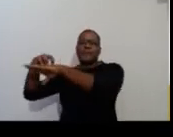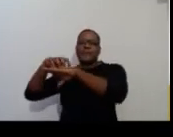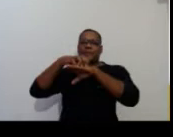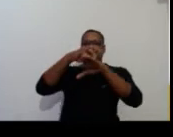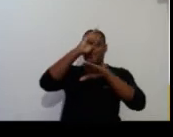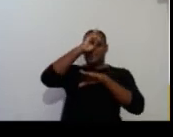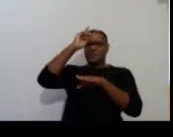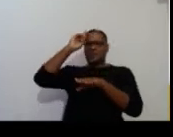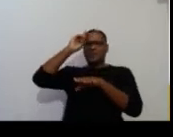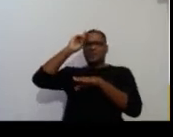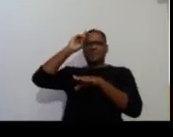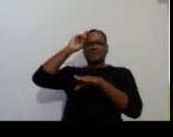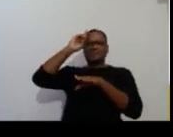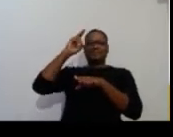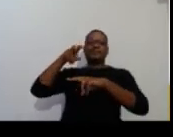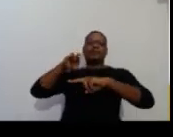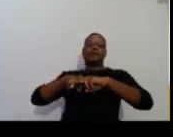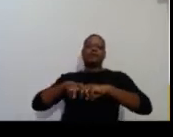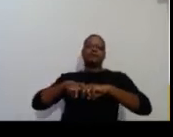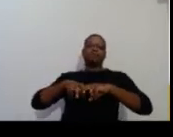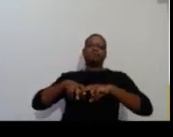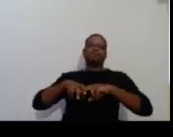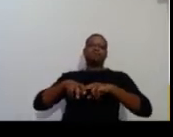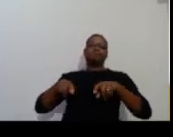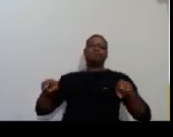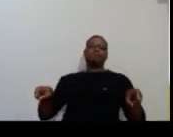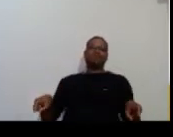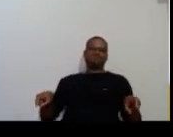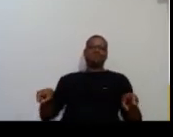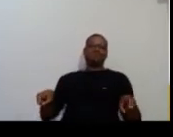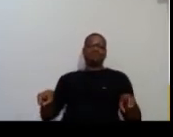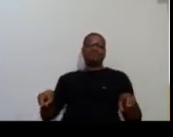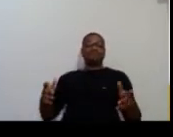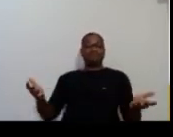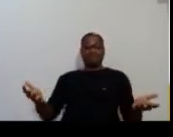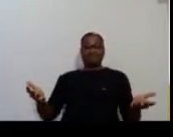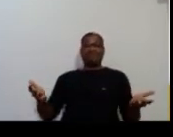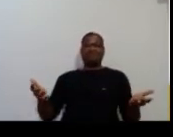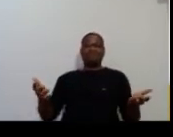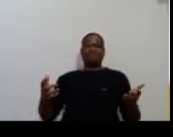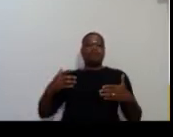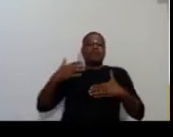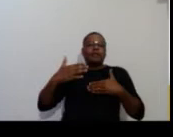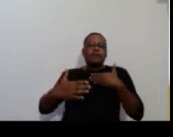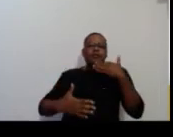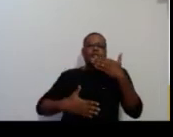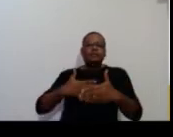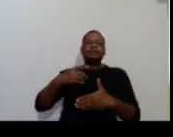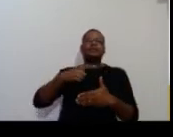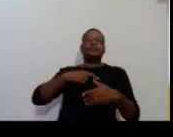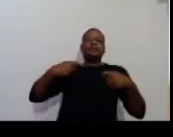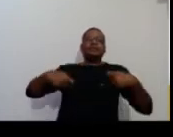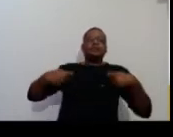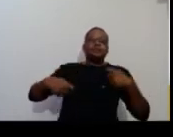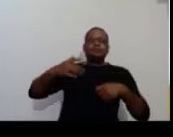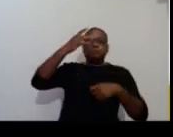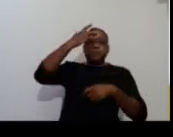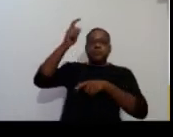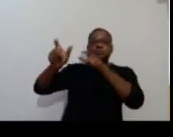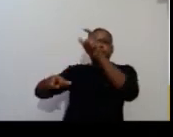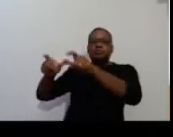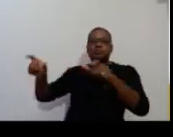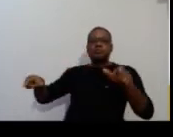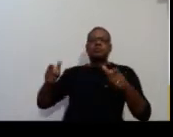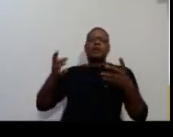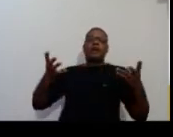carregado, vamos dizer assim, ser transportado? Então, são necessidades, são pessoas com capacidade de habilidade de se adaptar às